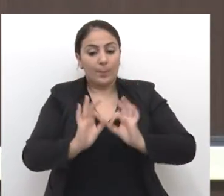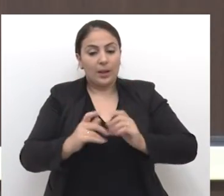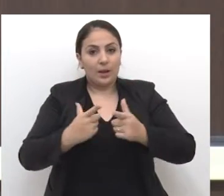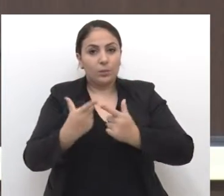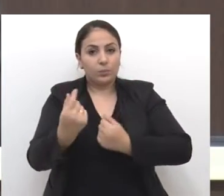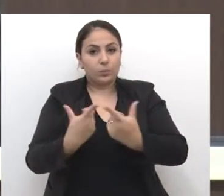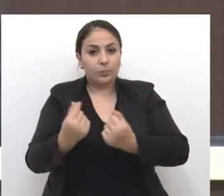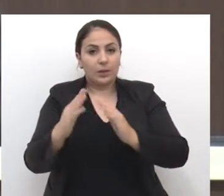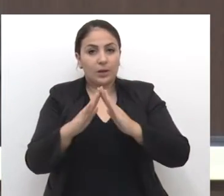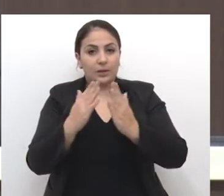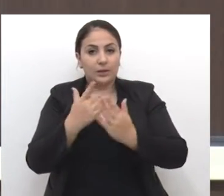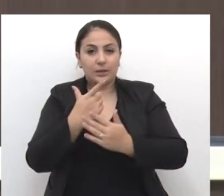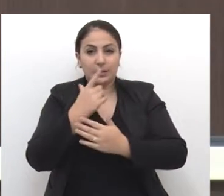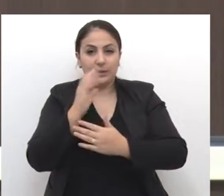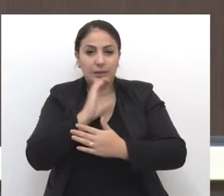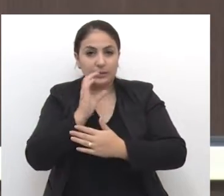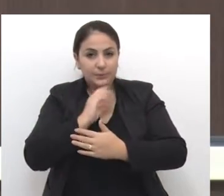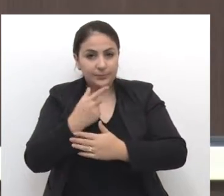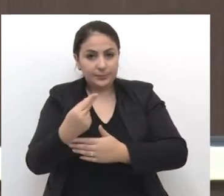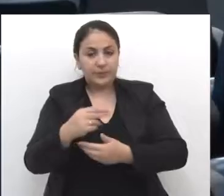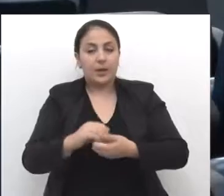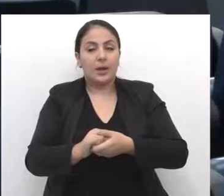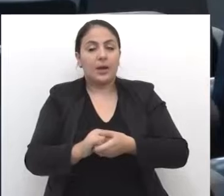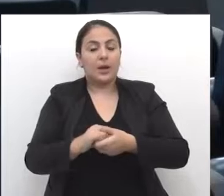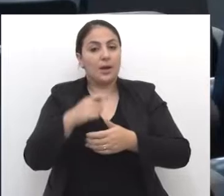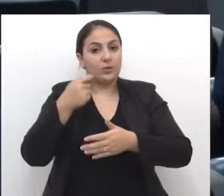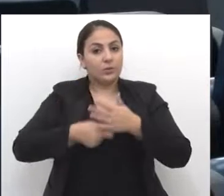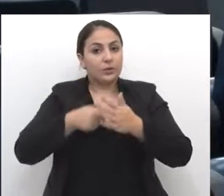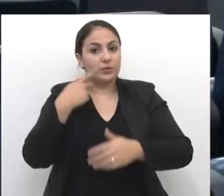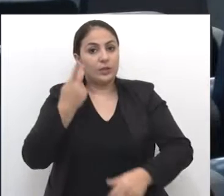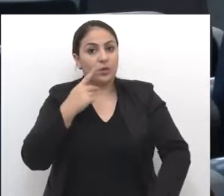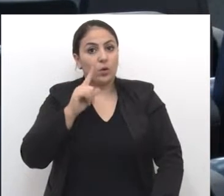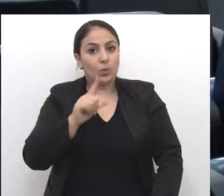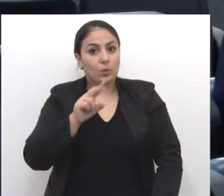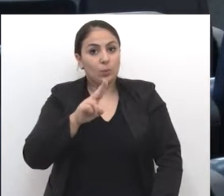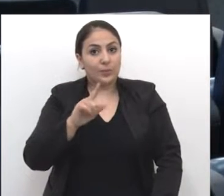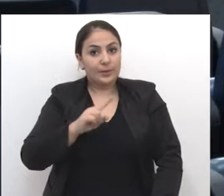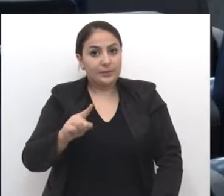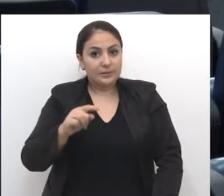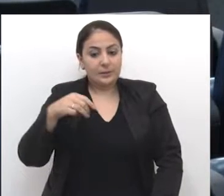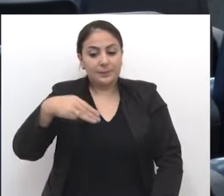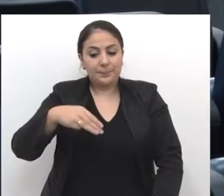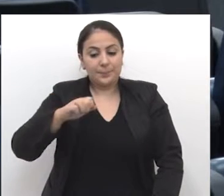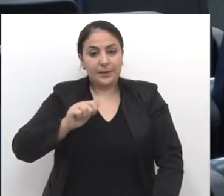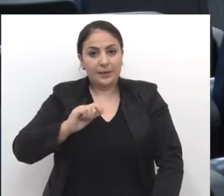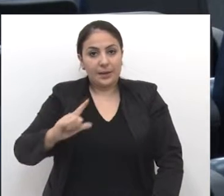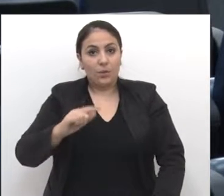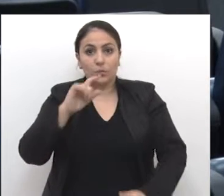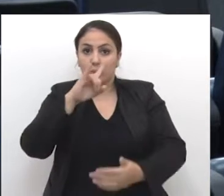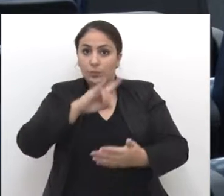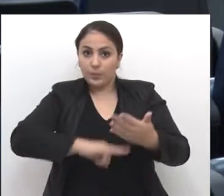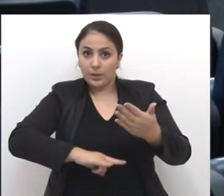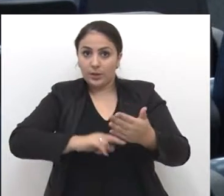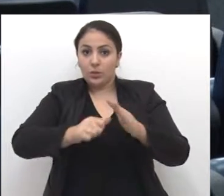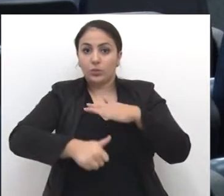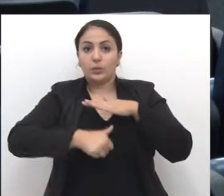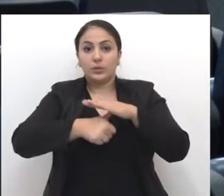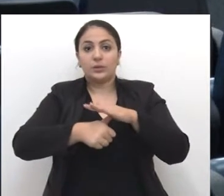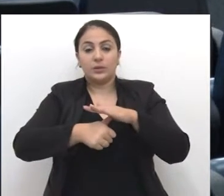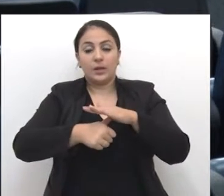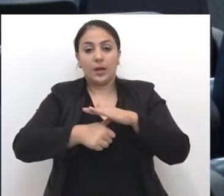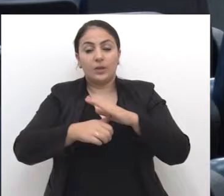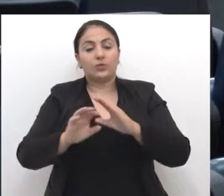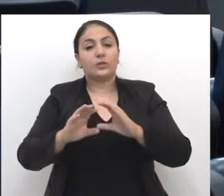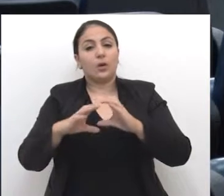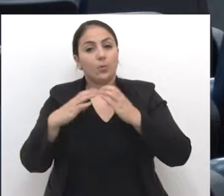de autoria do vereador Luiz Miguel Chais. Através deste documento, a comunidade escolar, bombeiros e